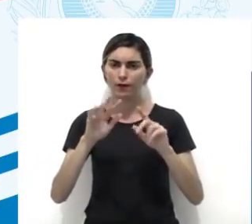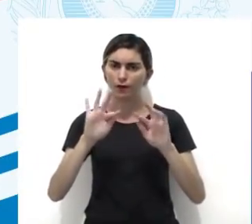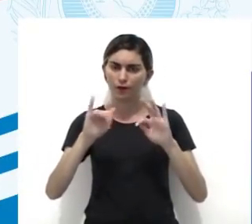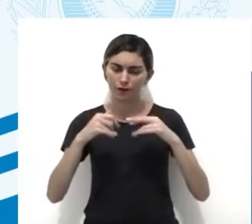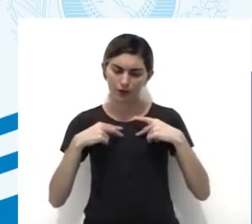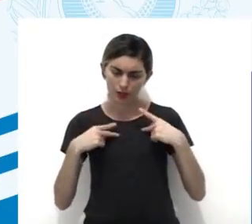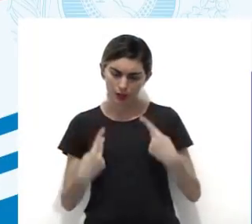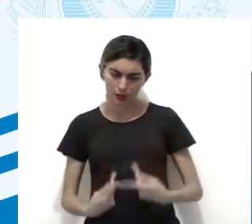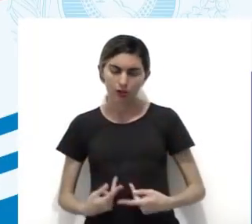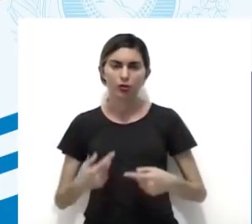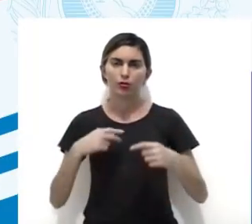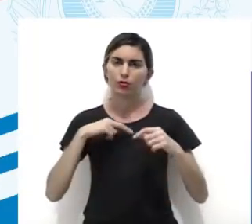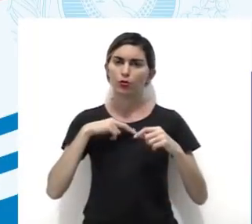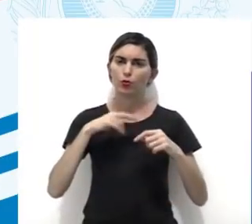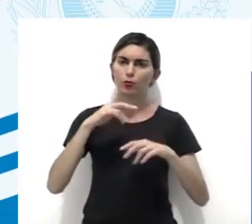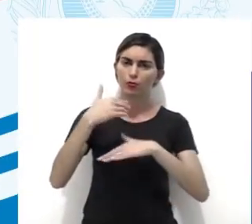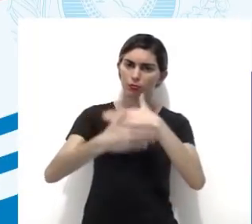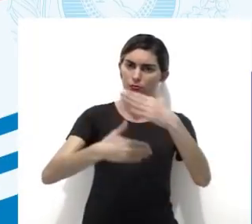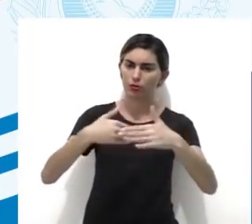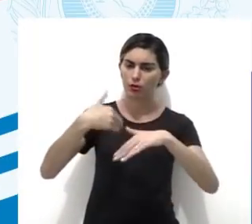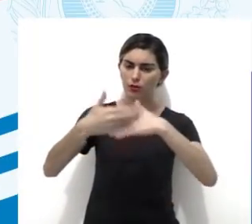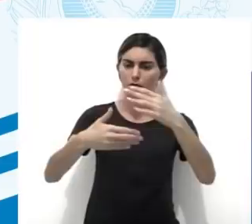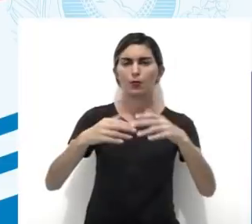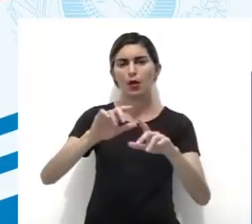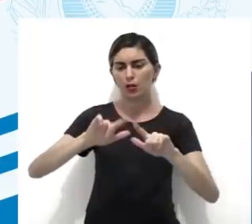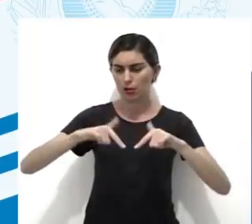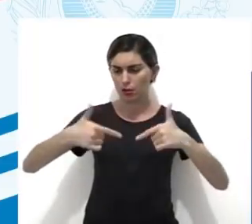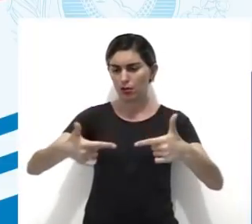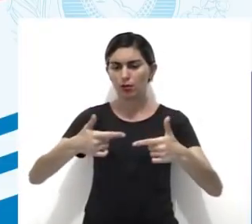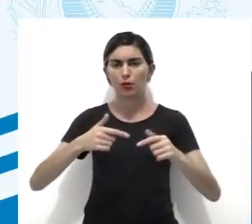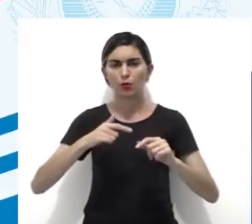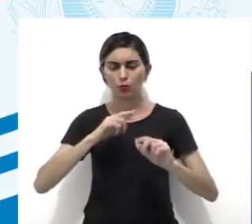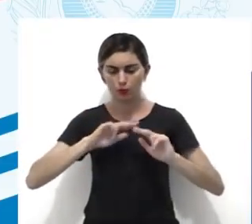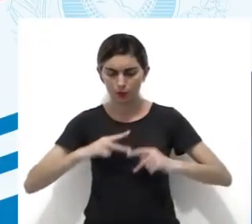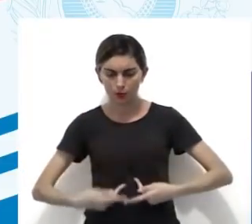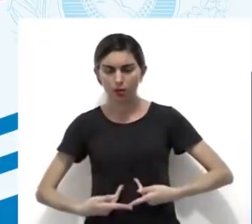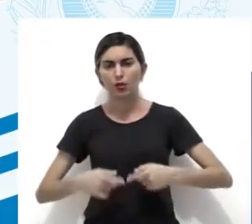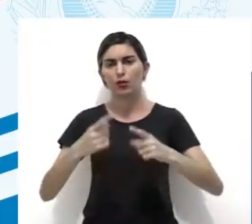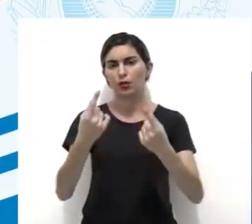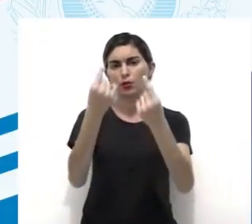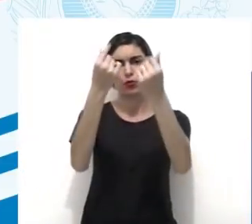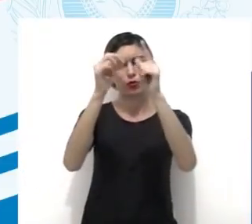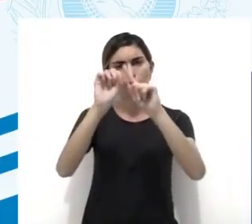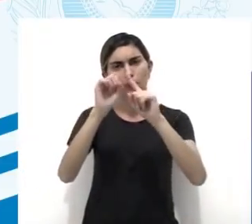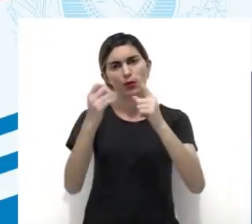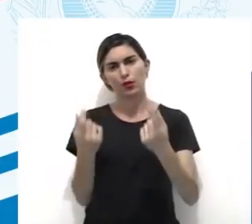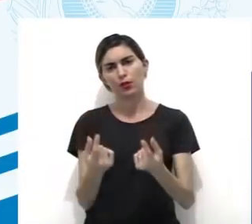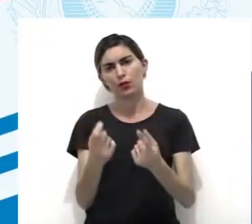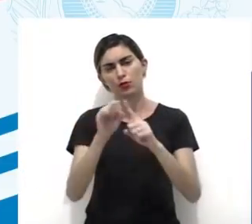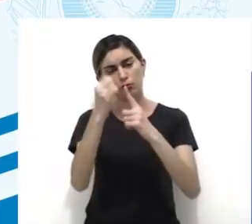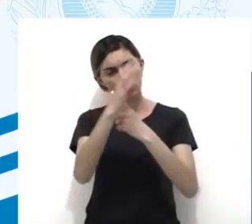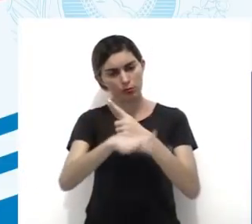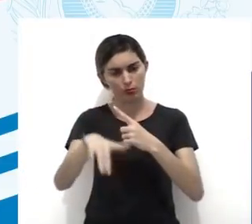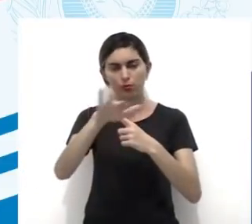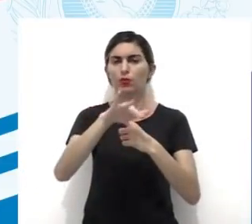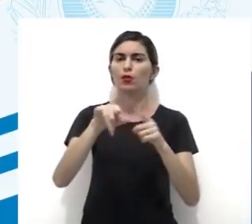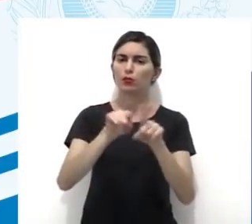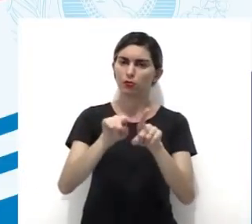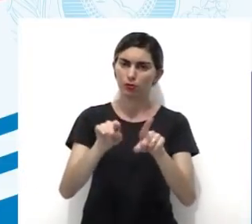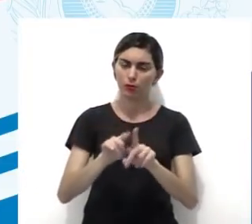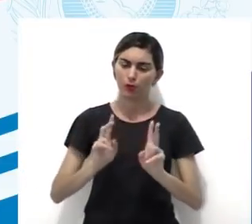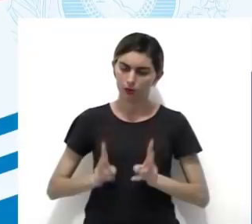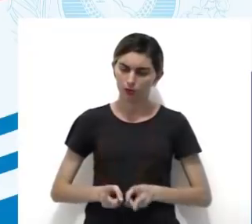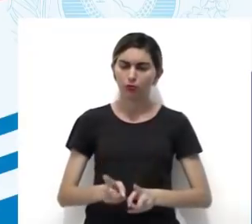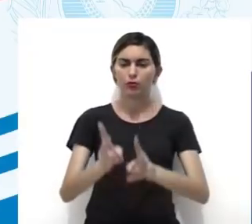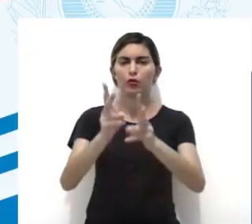ele está em desenvolvimento, assim como as ações humanas, econômicas e sociais também estão presentes nessa superfície. Isso daí